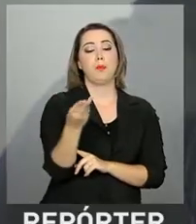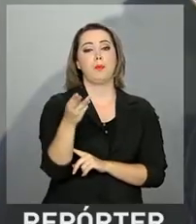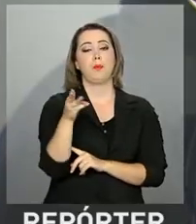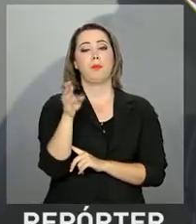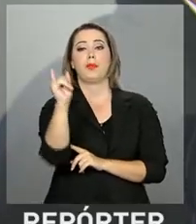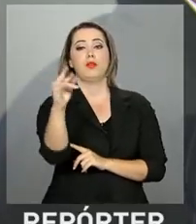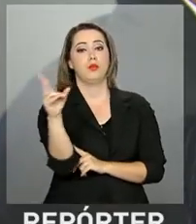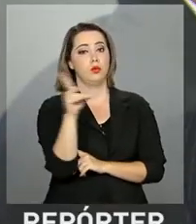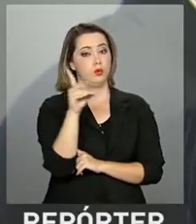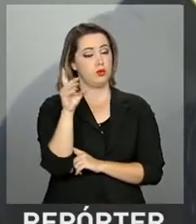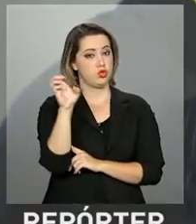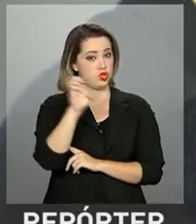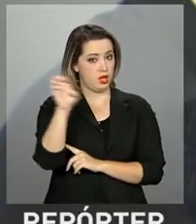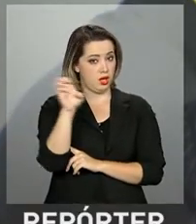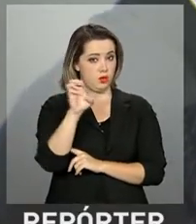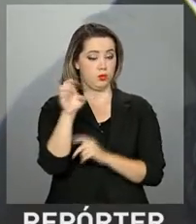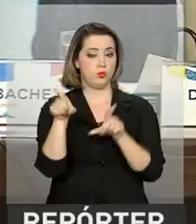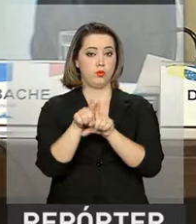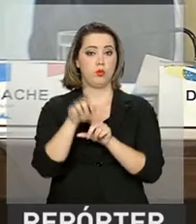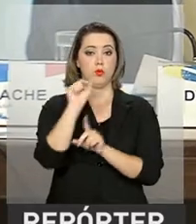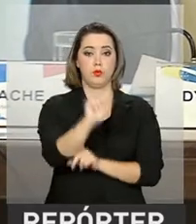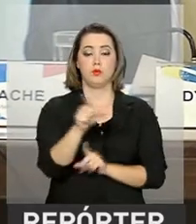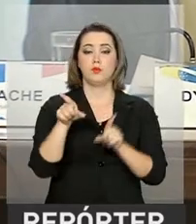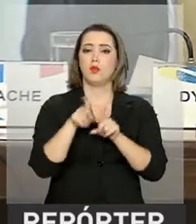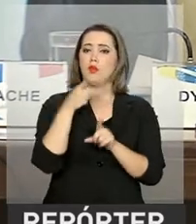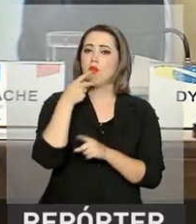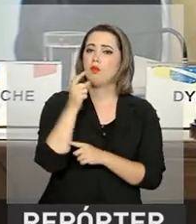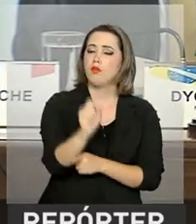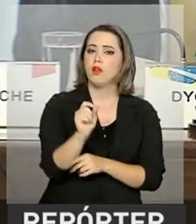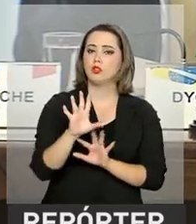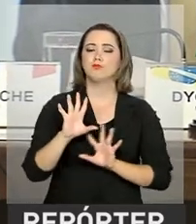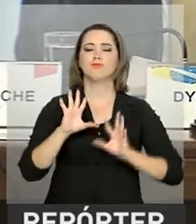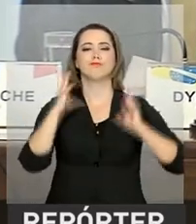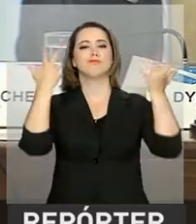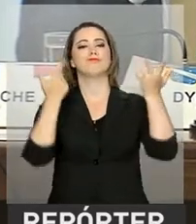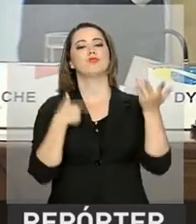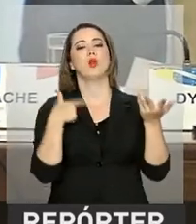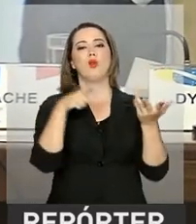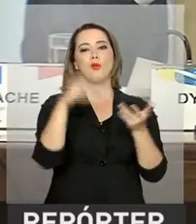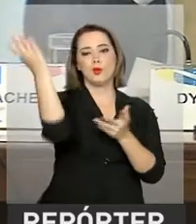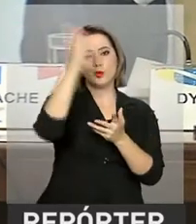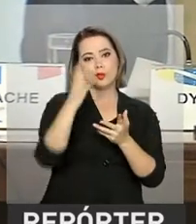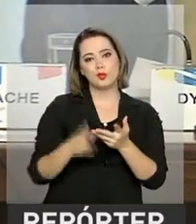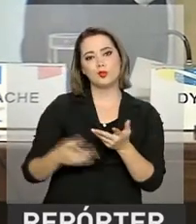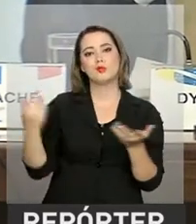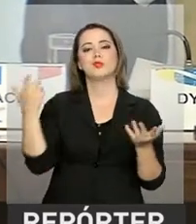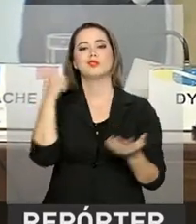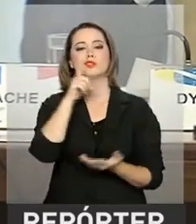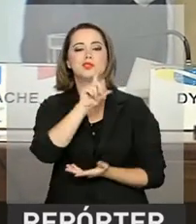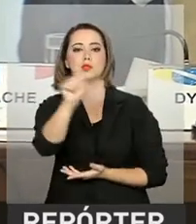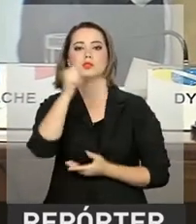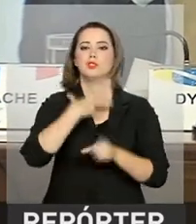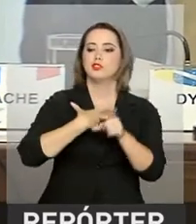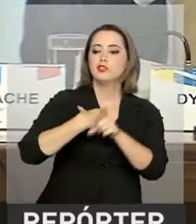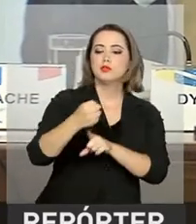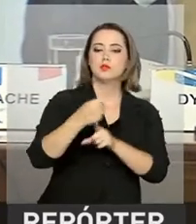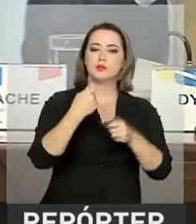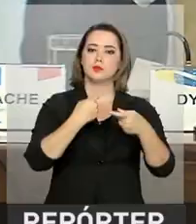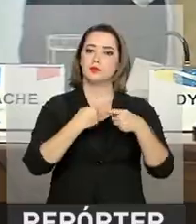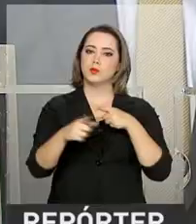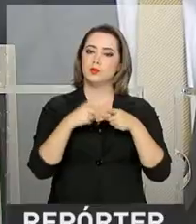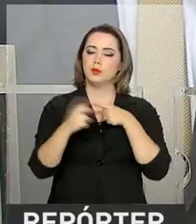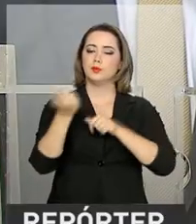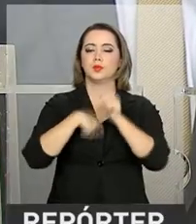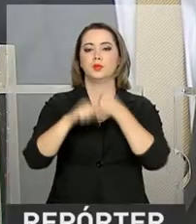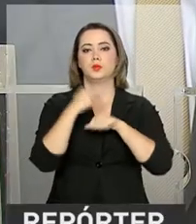O ministro francês Michel Sapin disse que comemora o fato de o Brasil estar conseguindo superar a crise